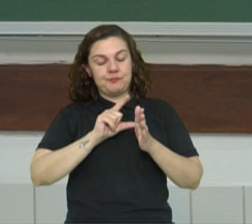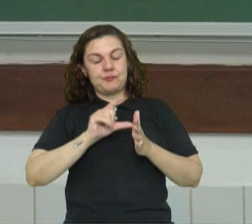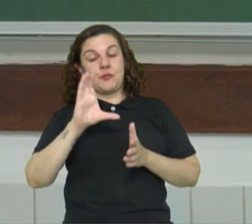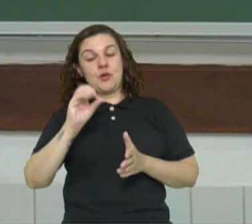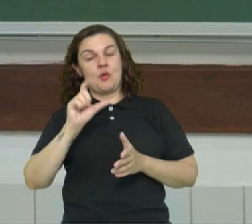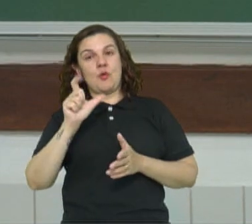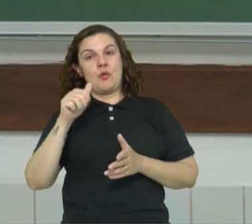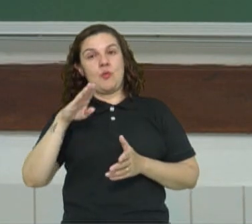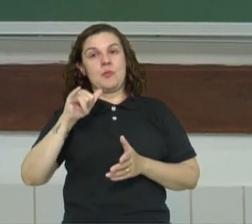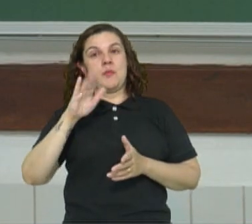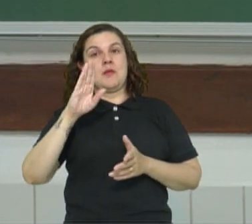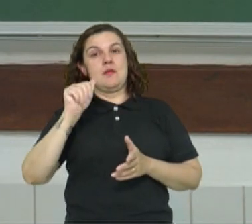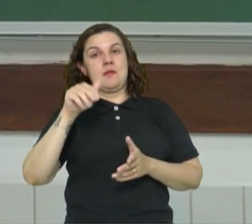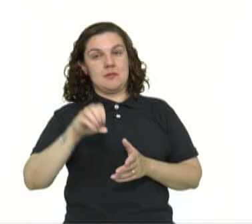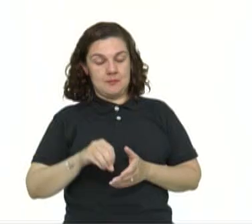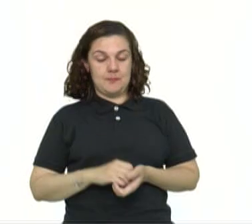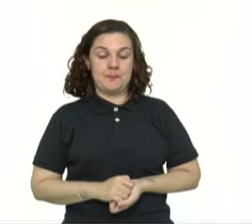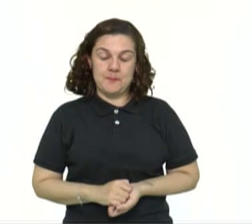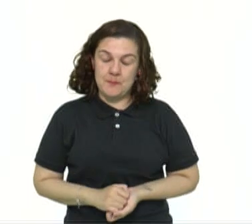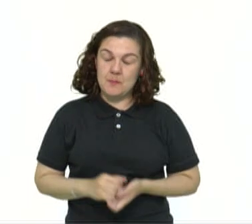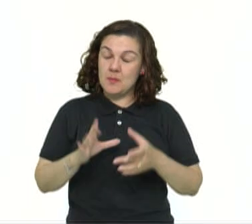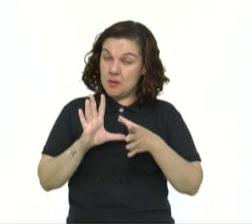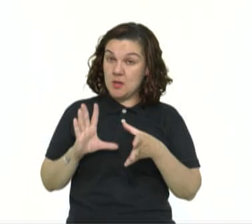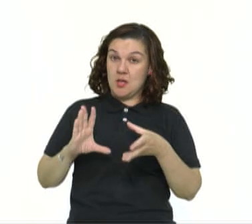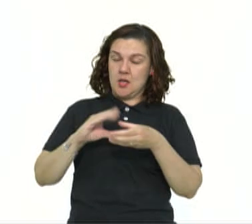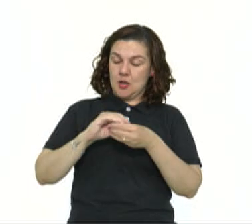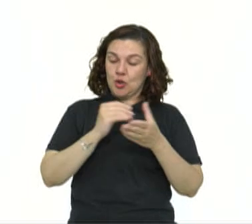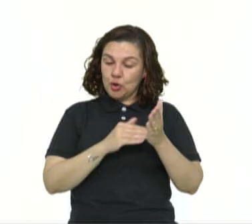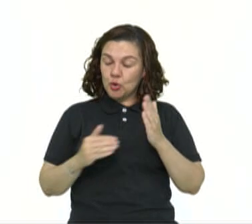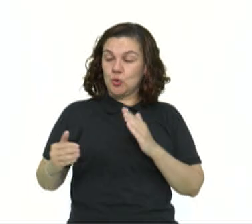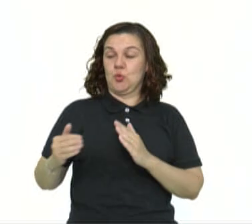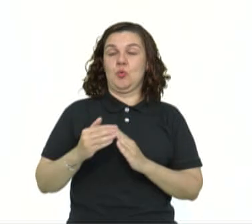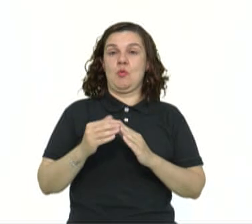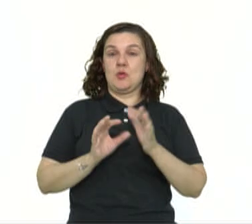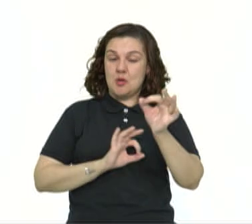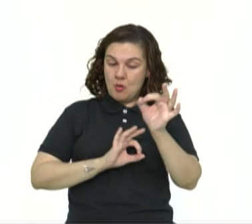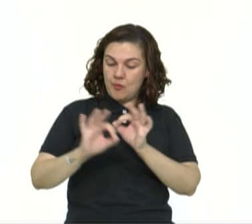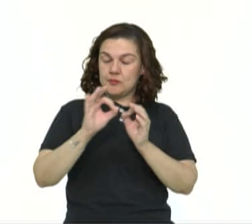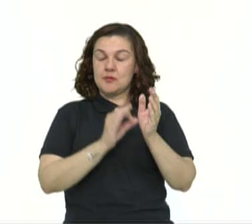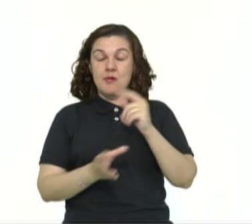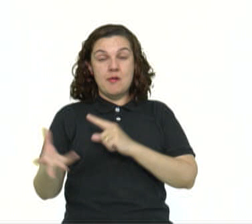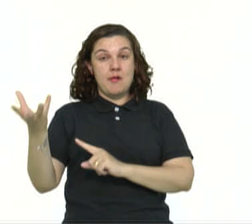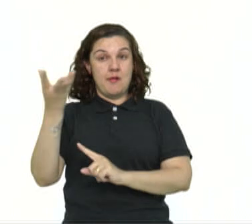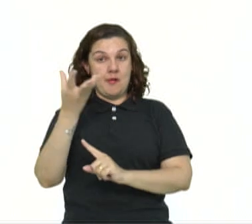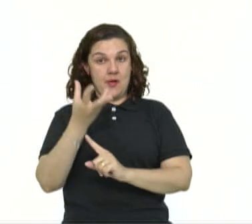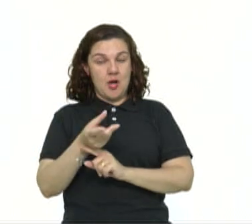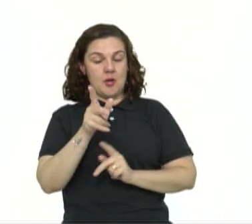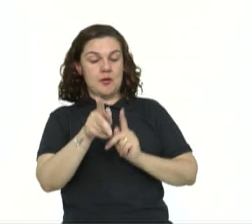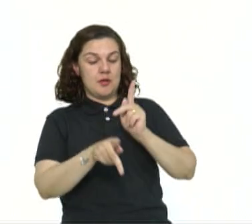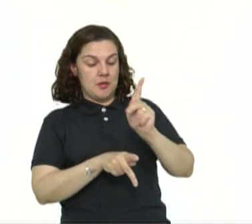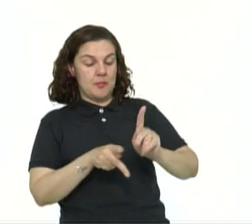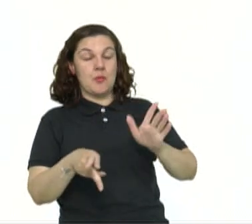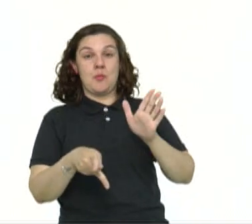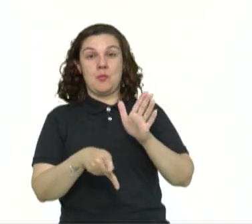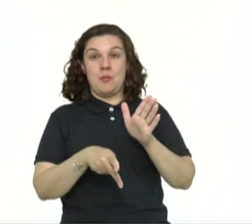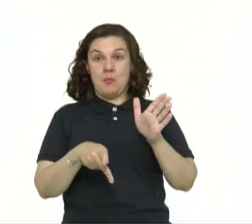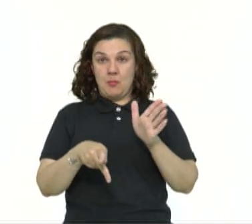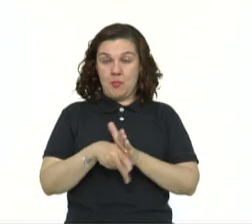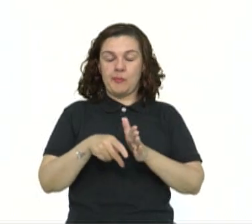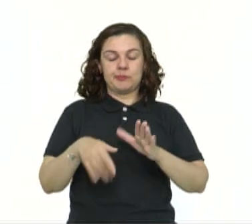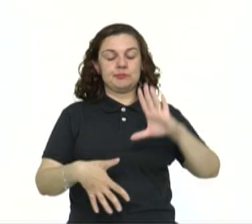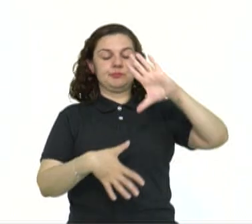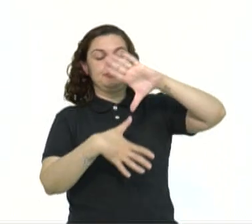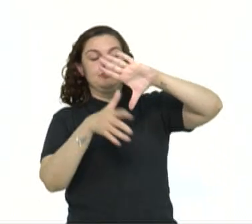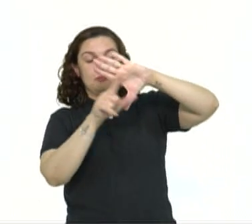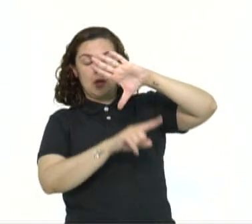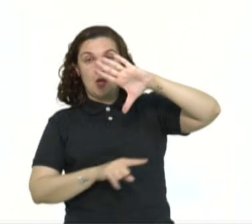pré-colombiana. Compreende por todas as manifestações artísticas feitas pelos povos mesoamericanos